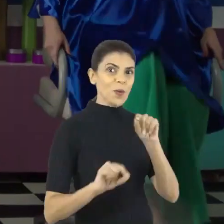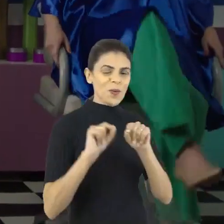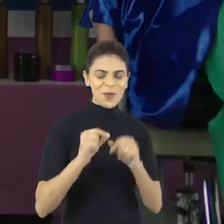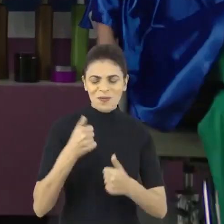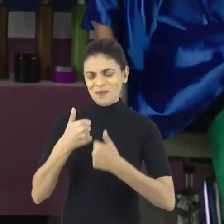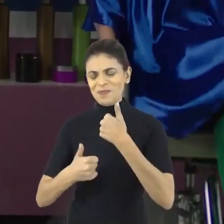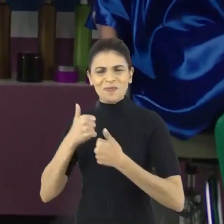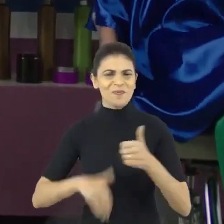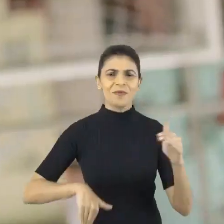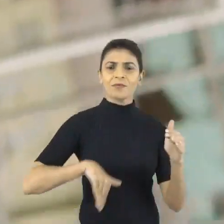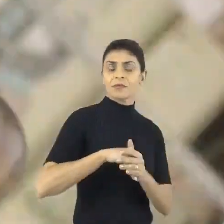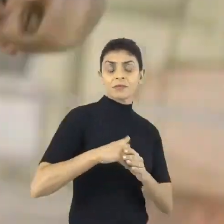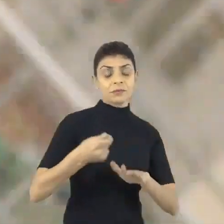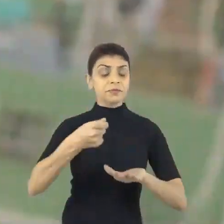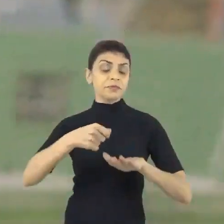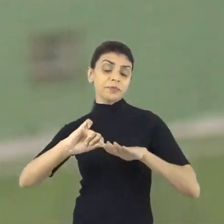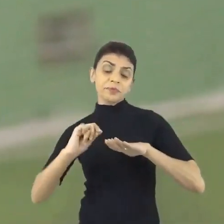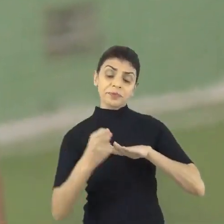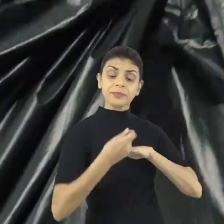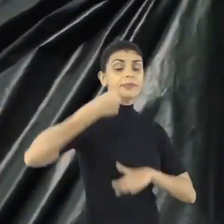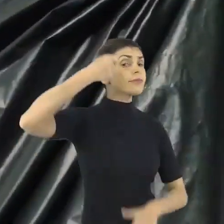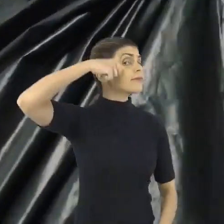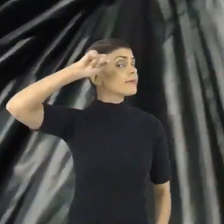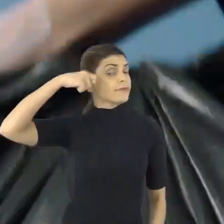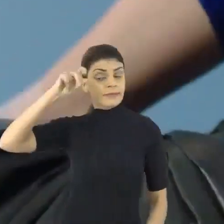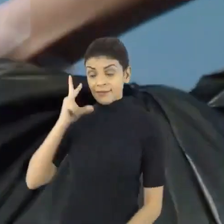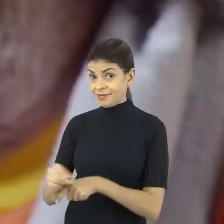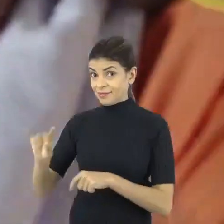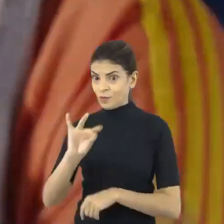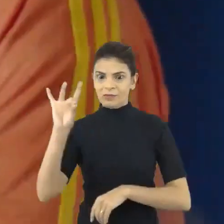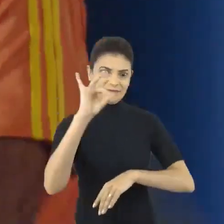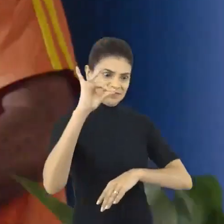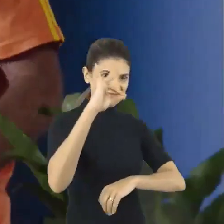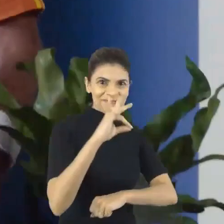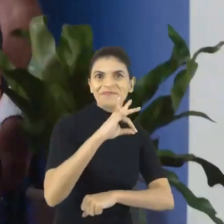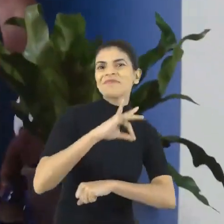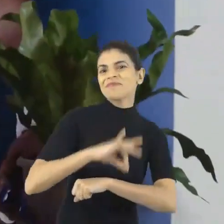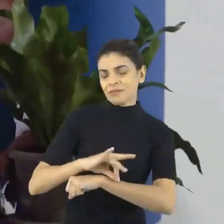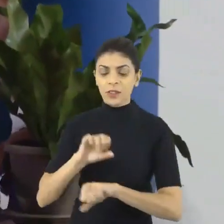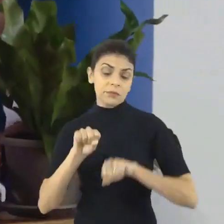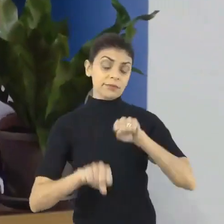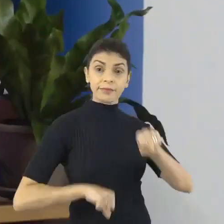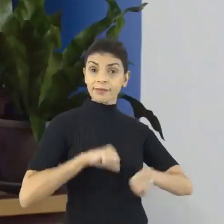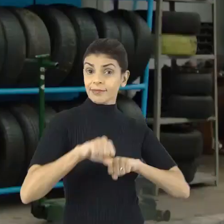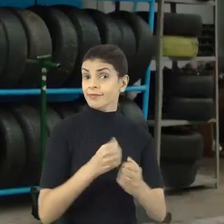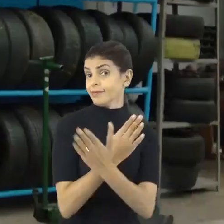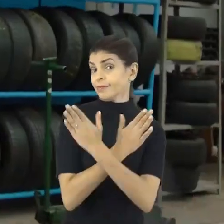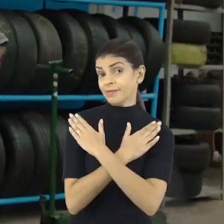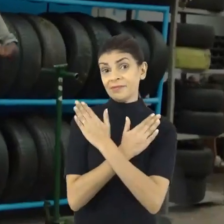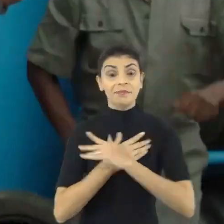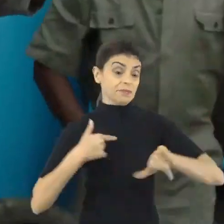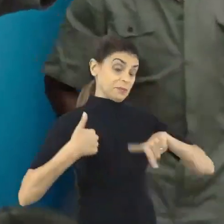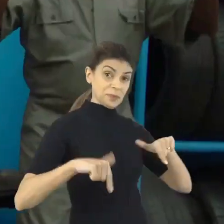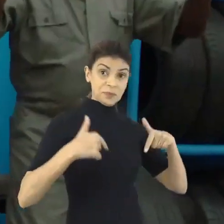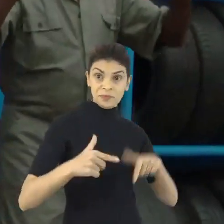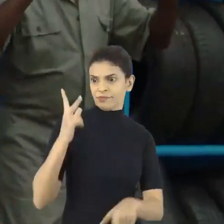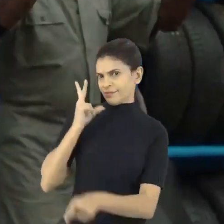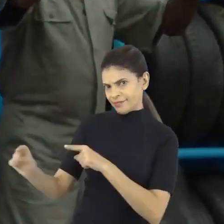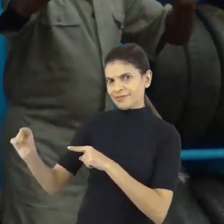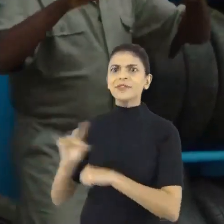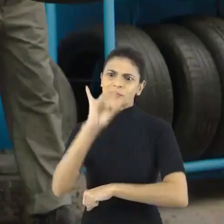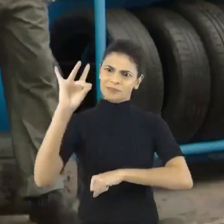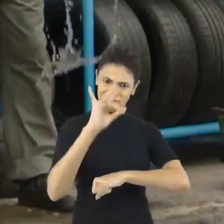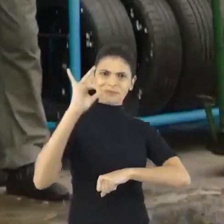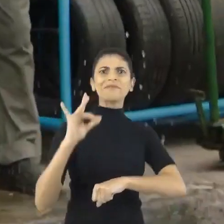Dia de ficar bonito, vai! Também é dia de combater o mosquito. Dia de pedalar, dia de fogo ou de serviço. Também